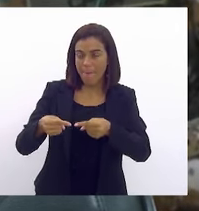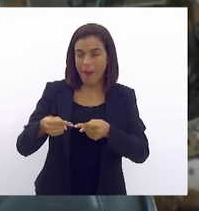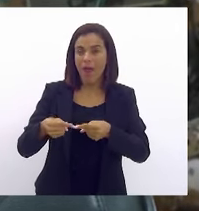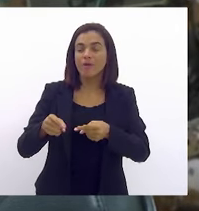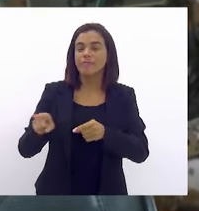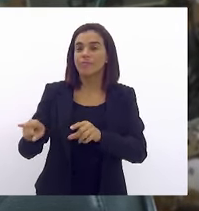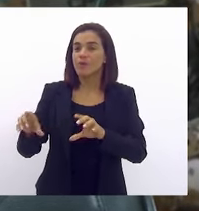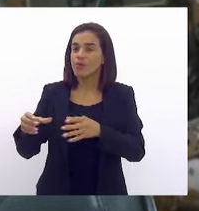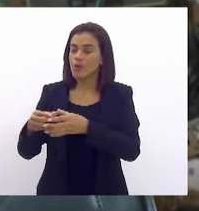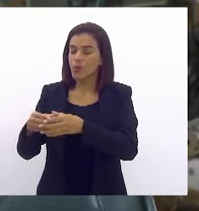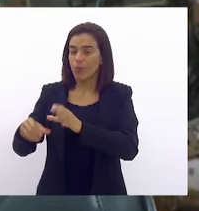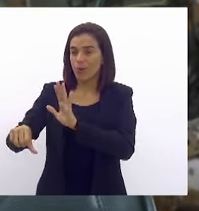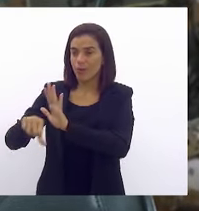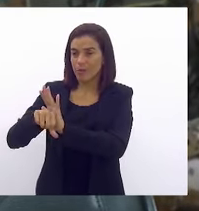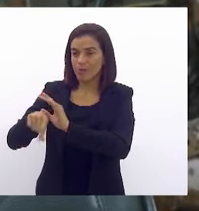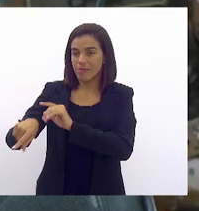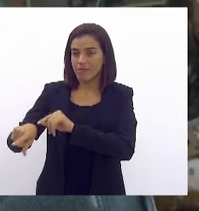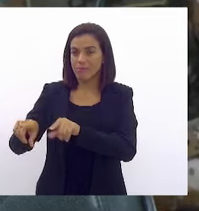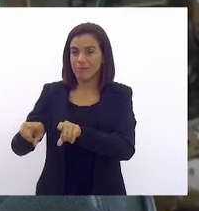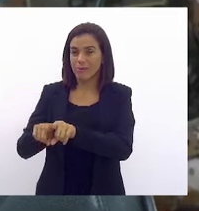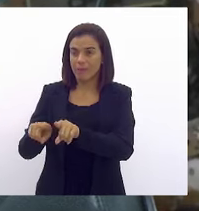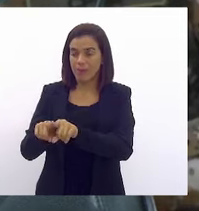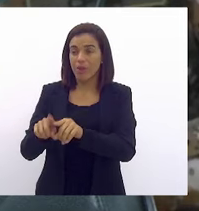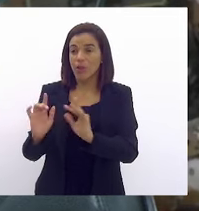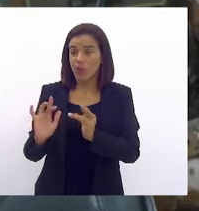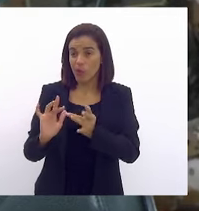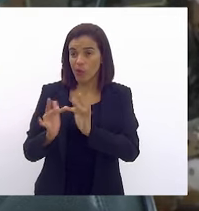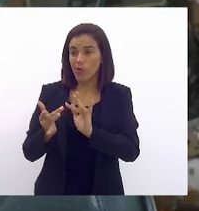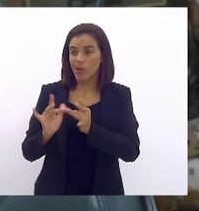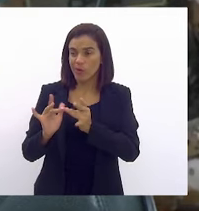monitoramentos, a gente teve a oportunidade também de ter contatos